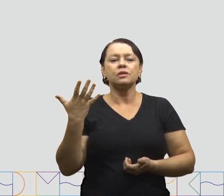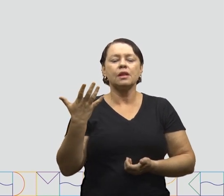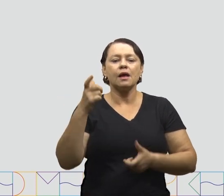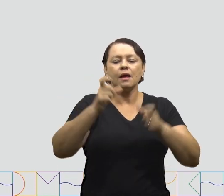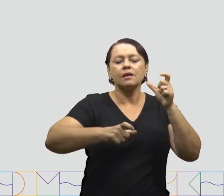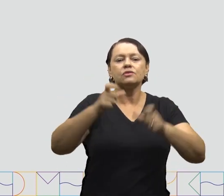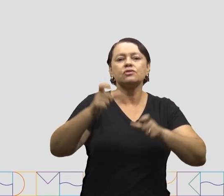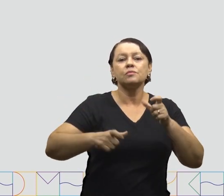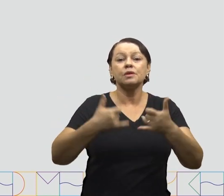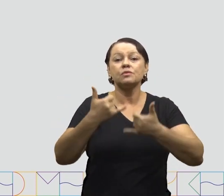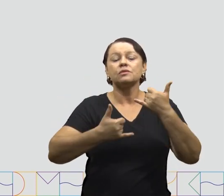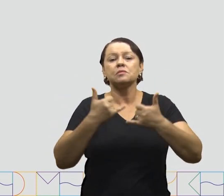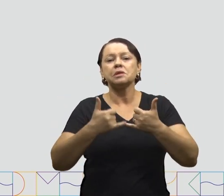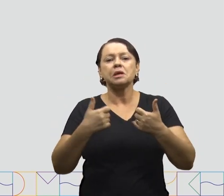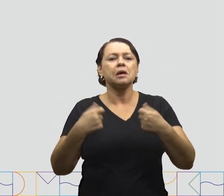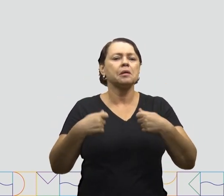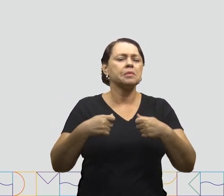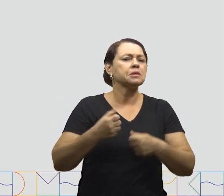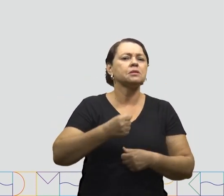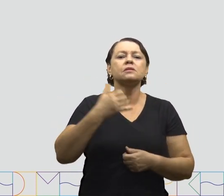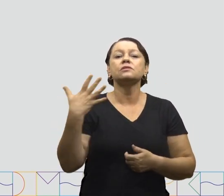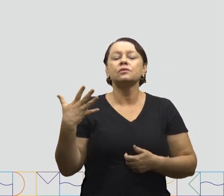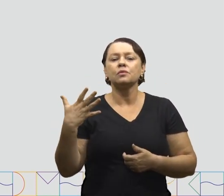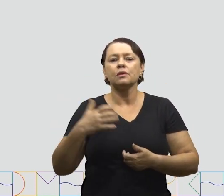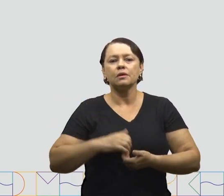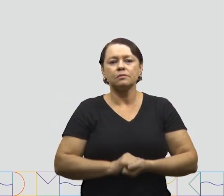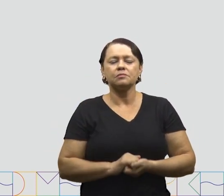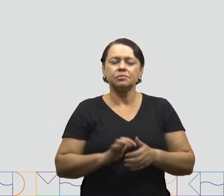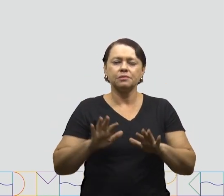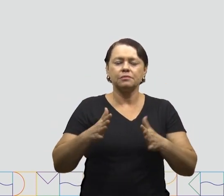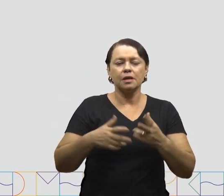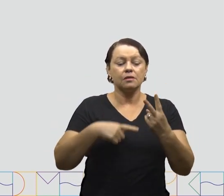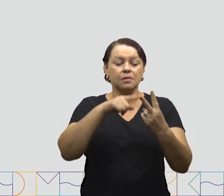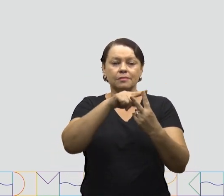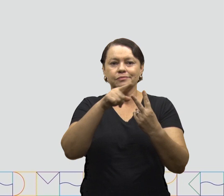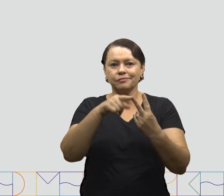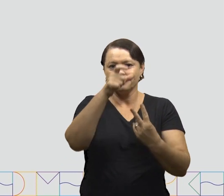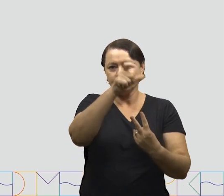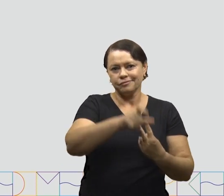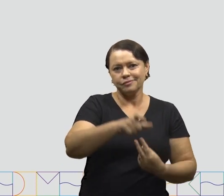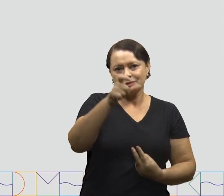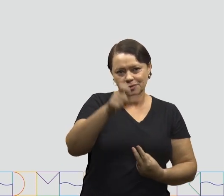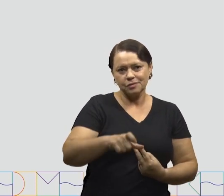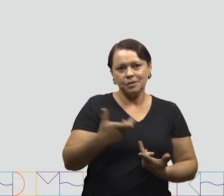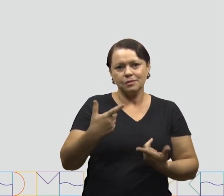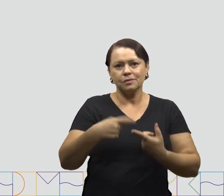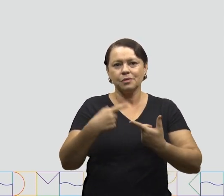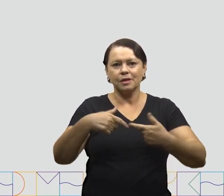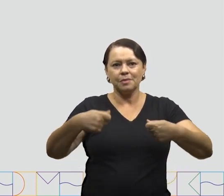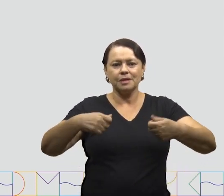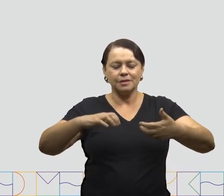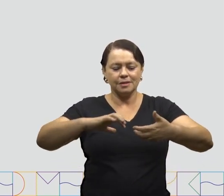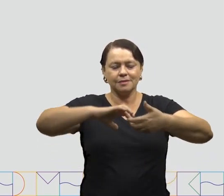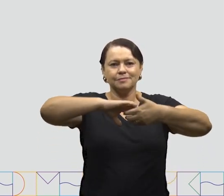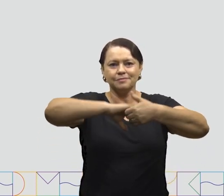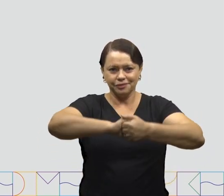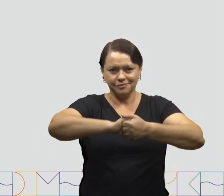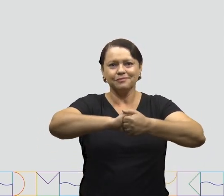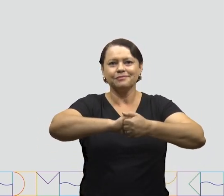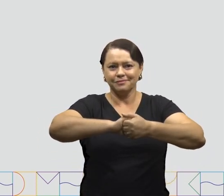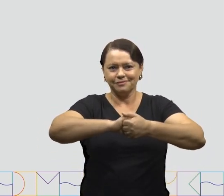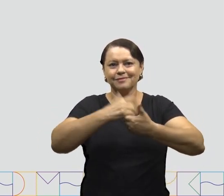jogadores. Quantos jogadores será que precisa para participar dessa brincadeira? Pelo menos 2 pessoas, né? Para segurar um na mão